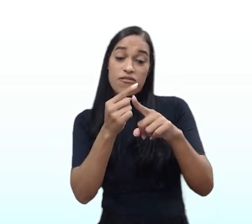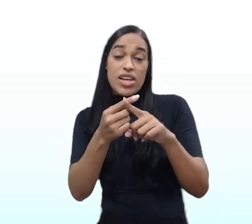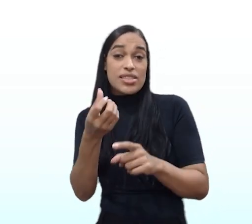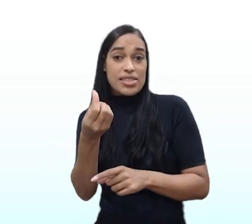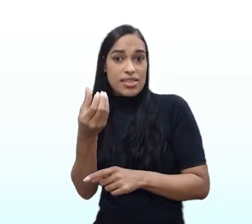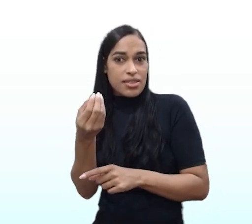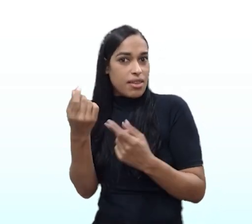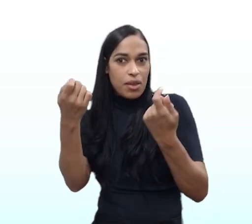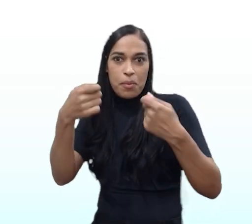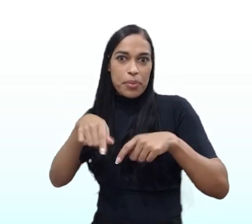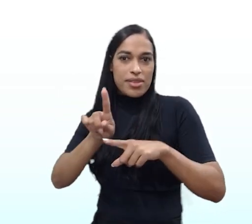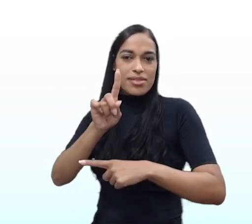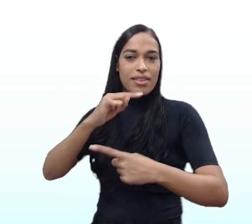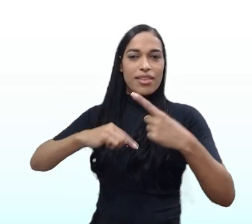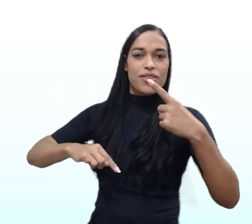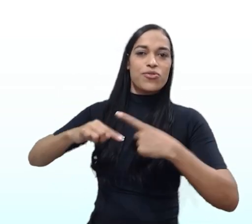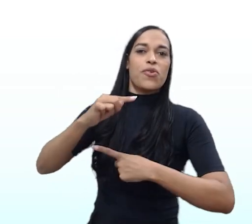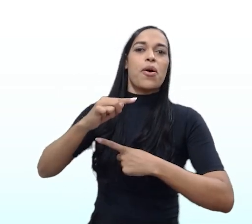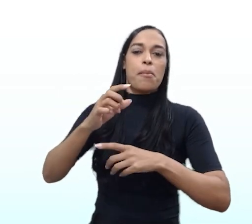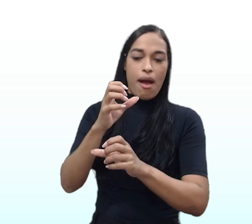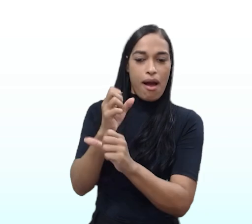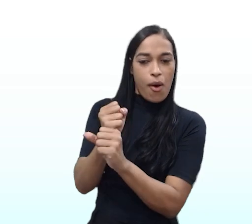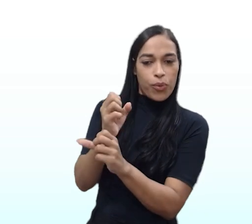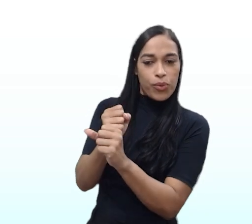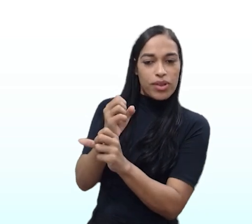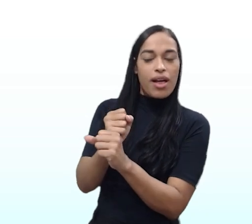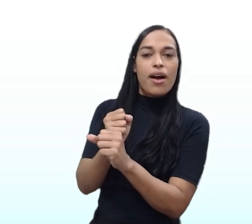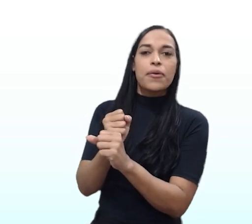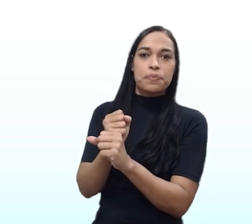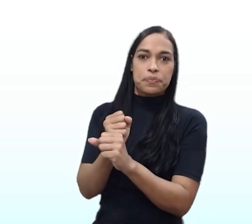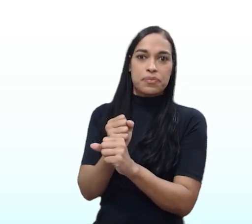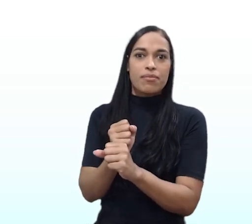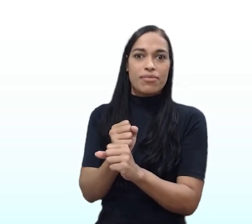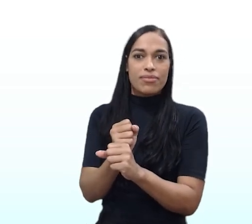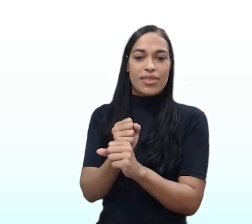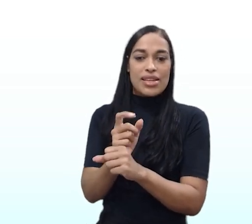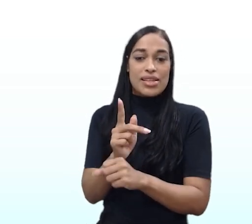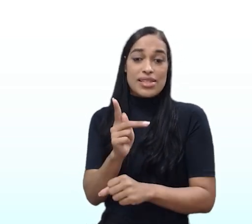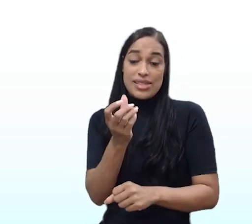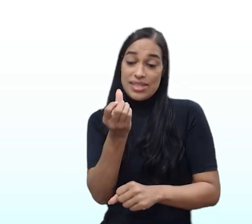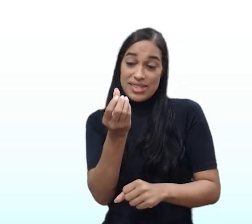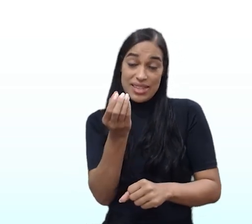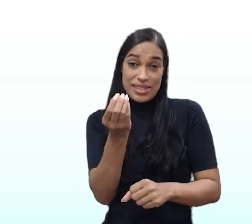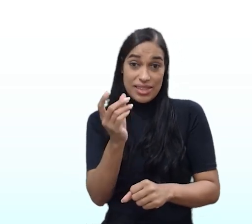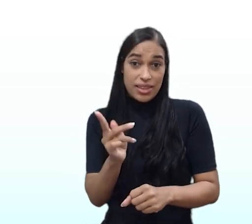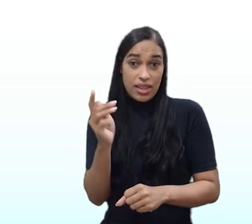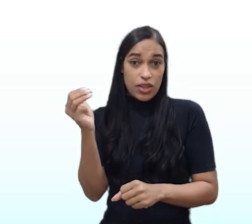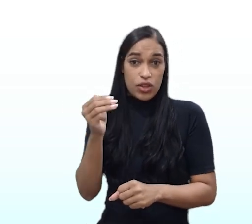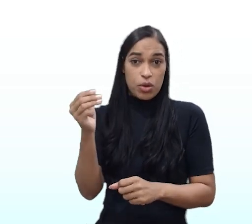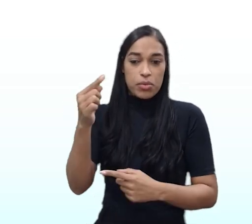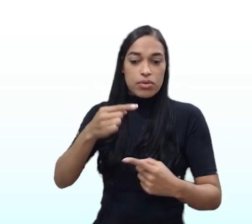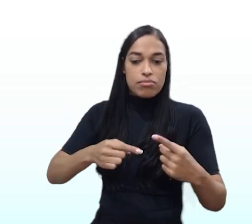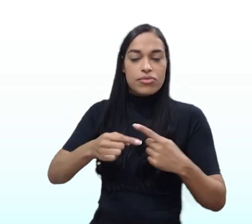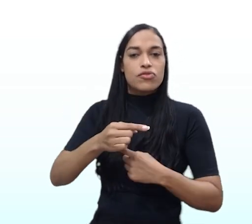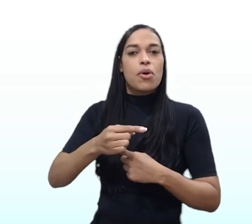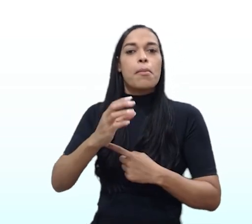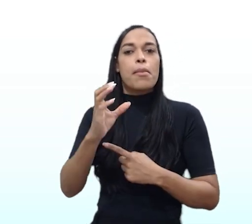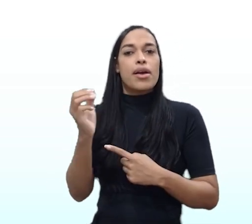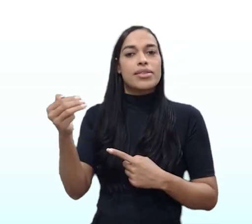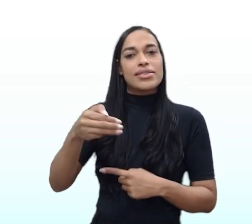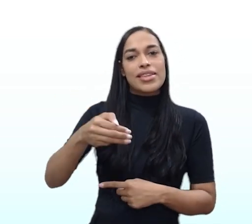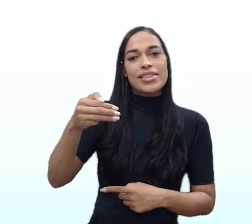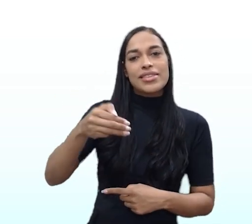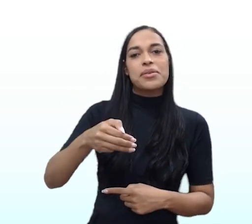mais transformar. Tá vendo como foi fácil essa? Nem precisou transformar 60 quilômetros em centímetros, já faz direto, porque aí